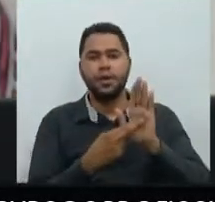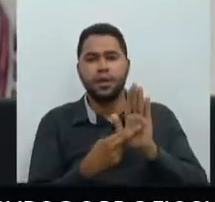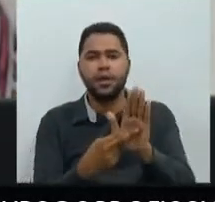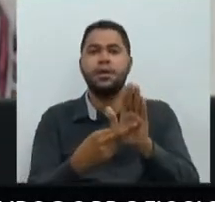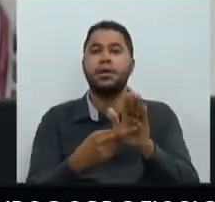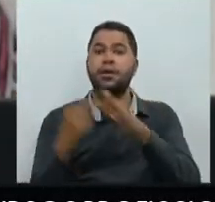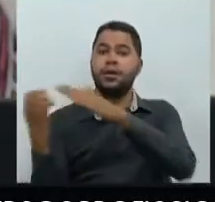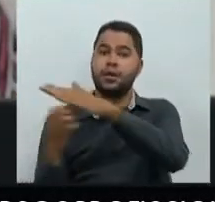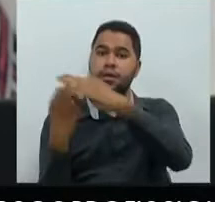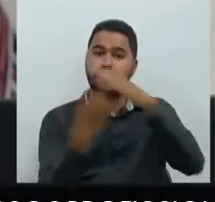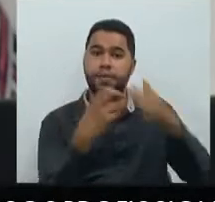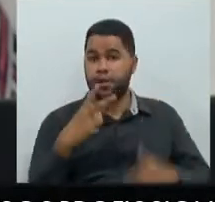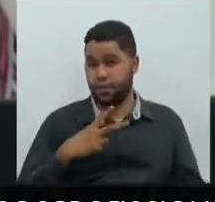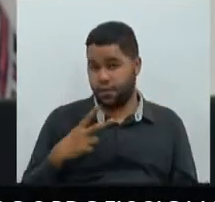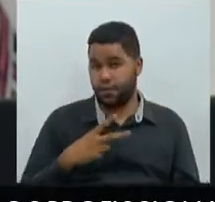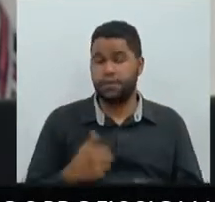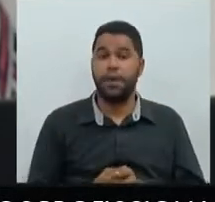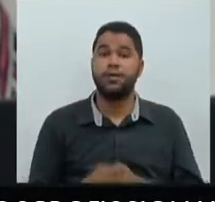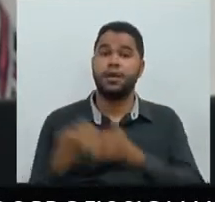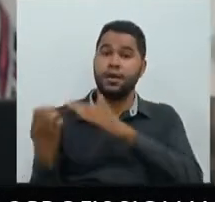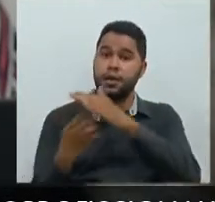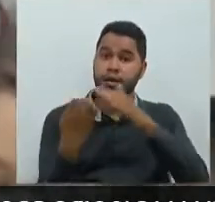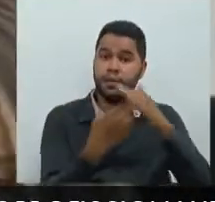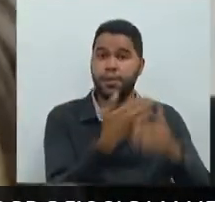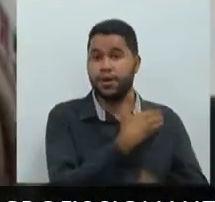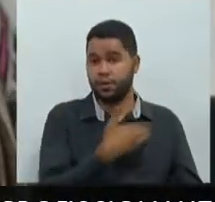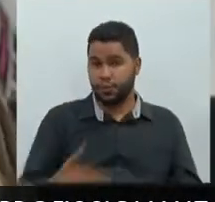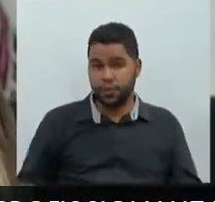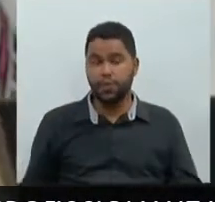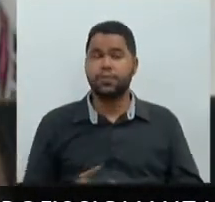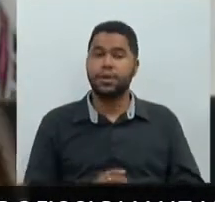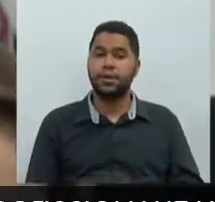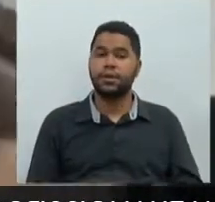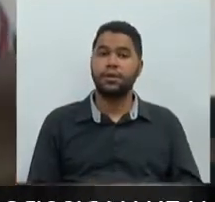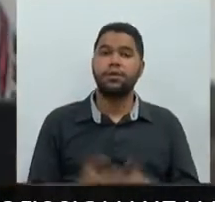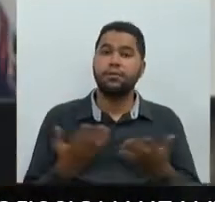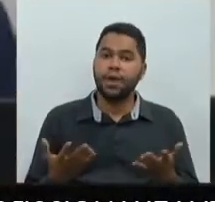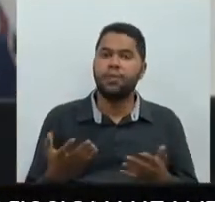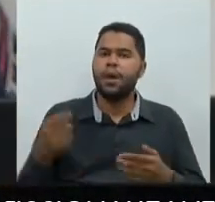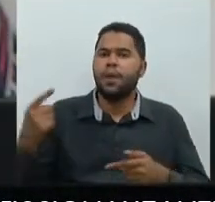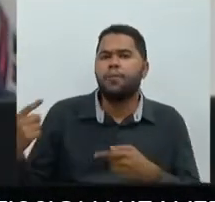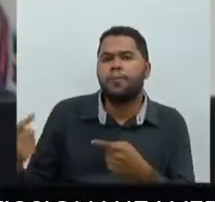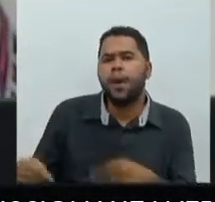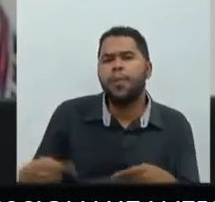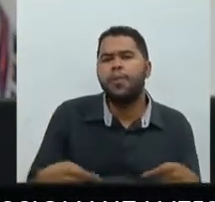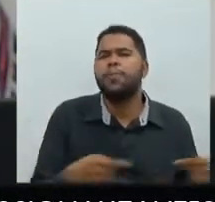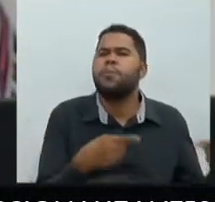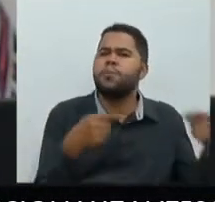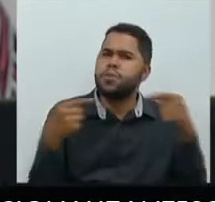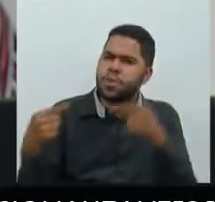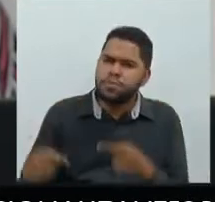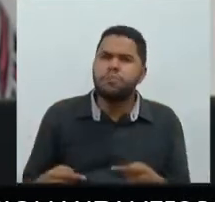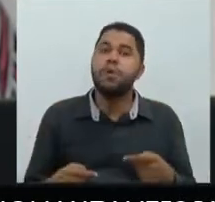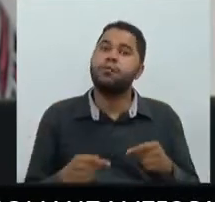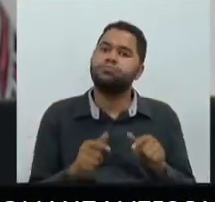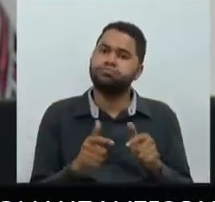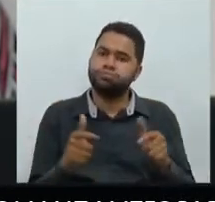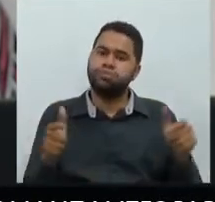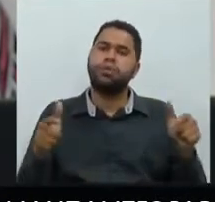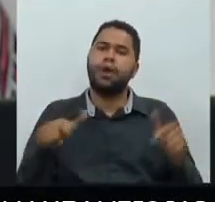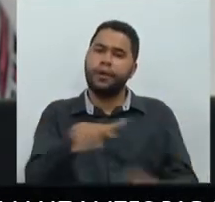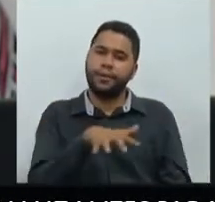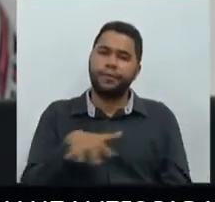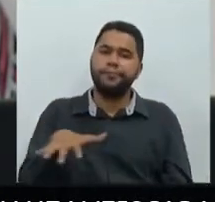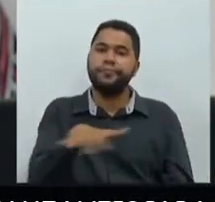das empresas privadas, das empresas públicas. Então, vamos ter um debate aqui bem aprimorado nessa